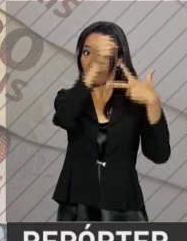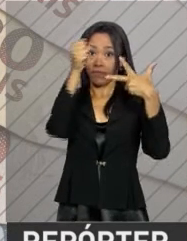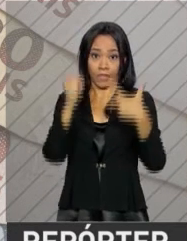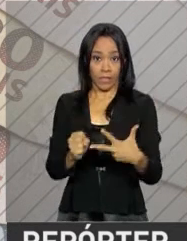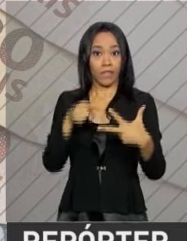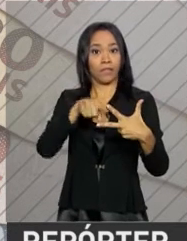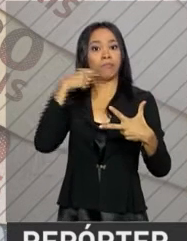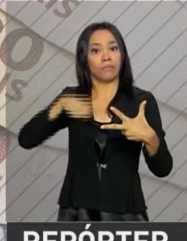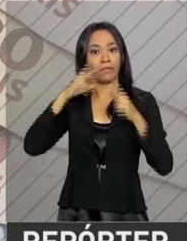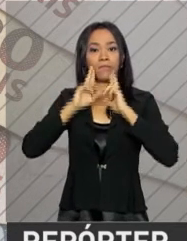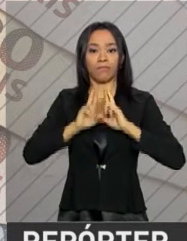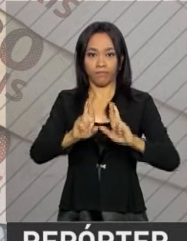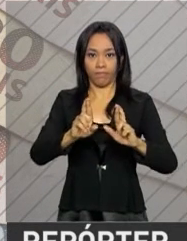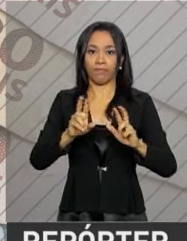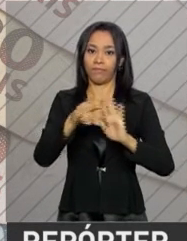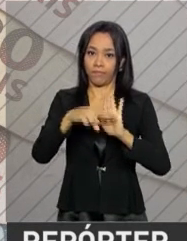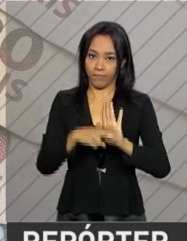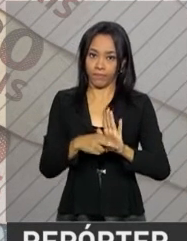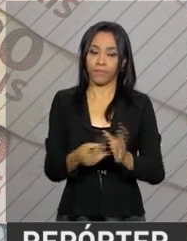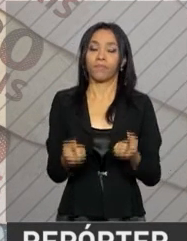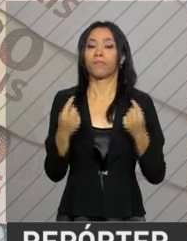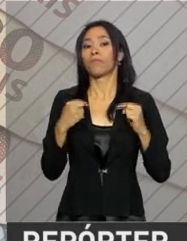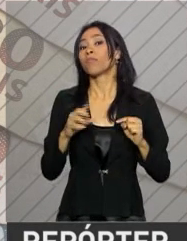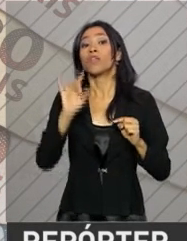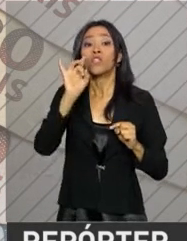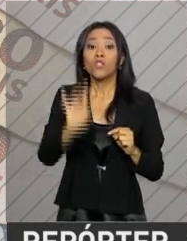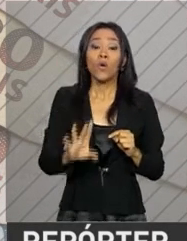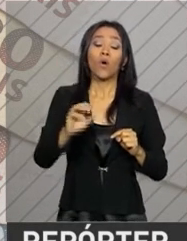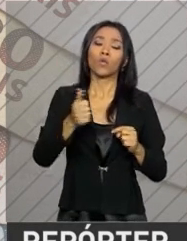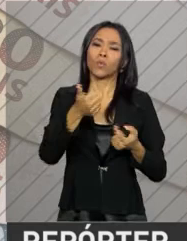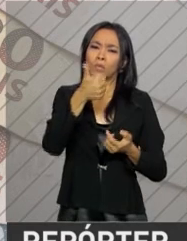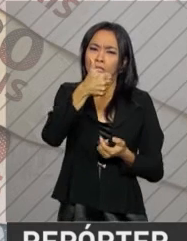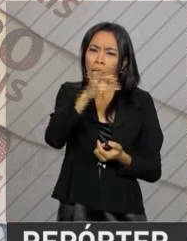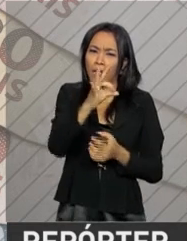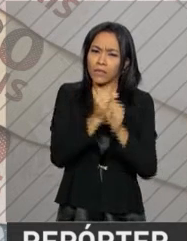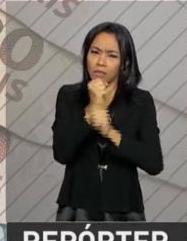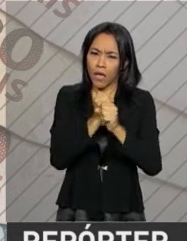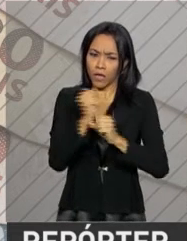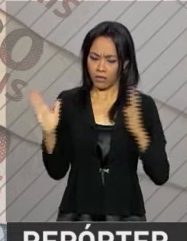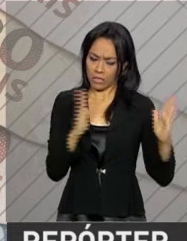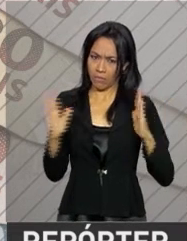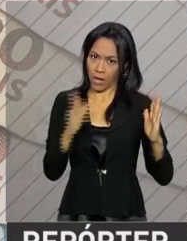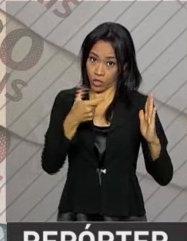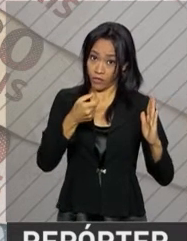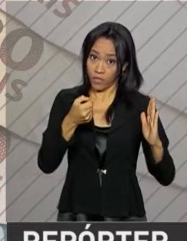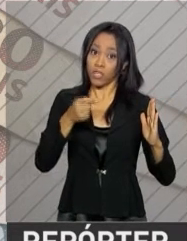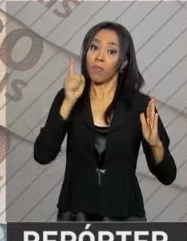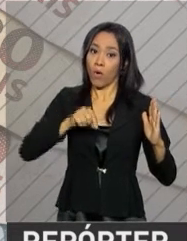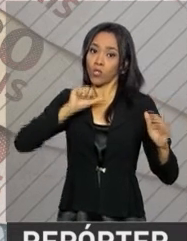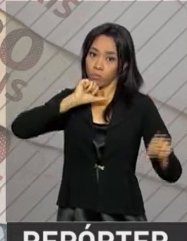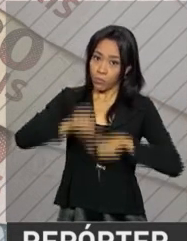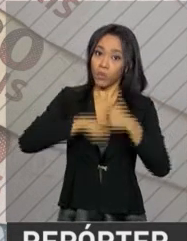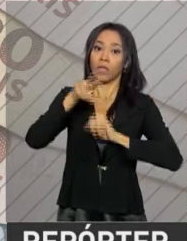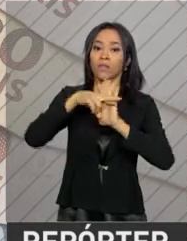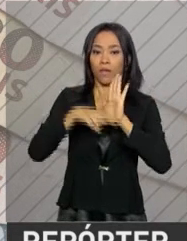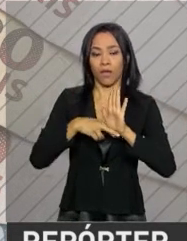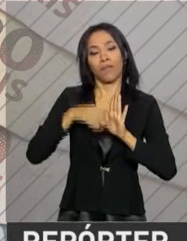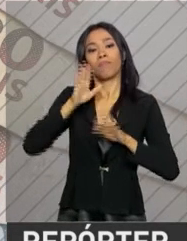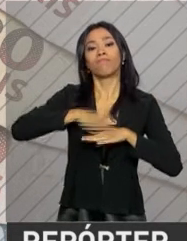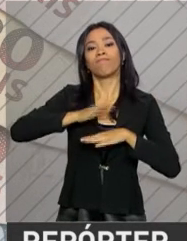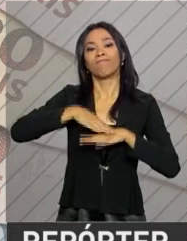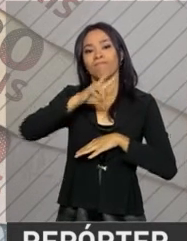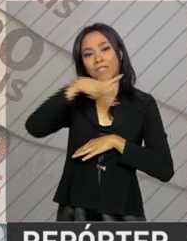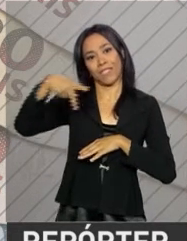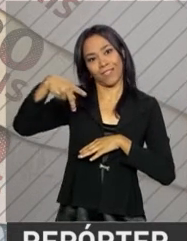e judiciário apenas a partir do 10º ano a regra poderá ser alterada pelo presidente da república mas